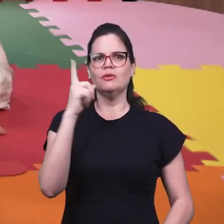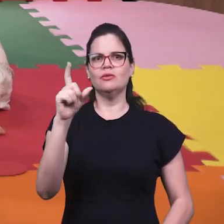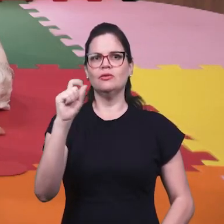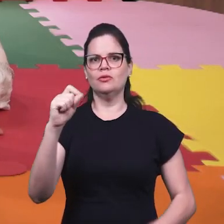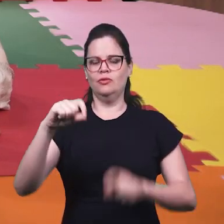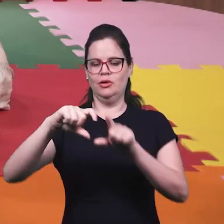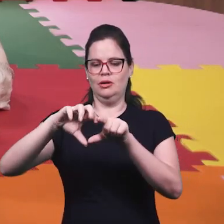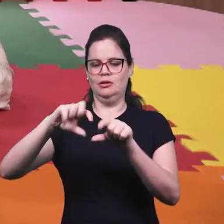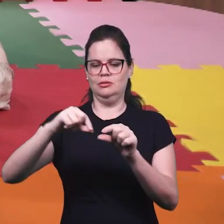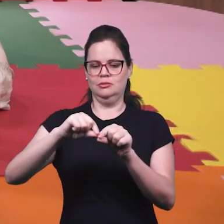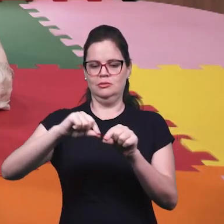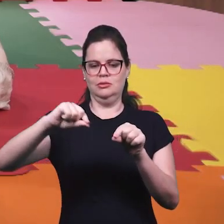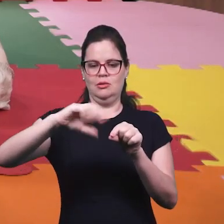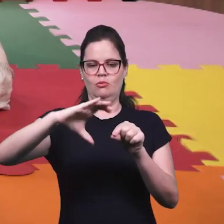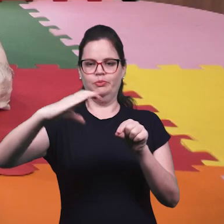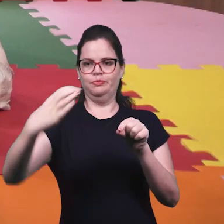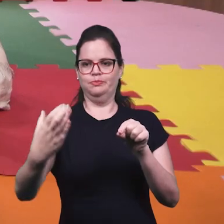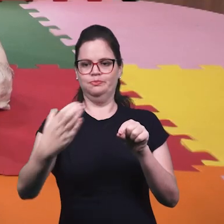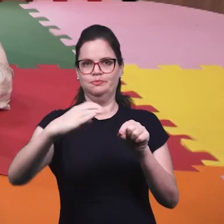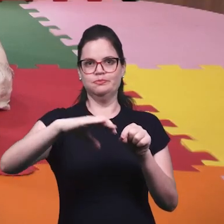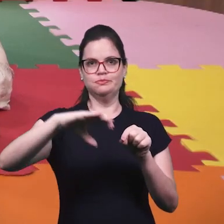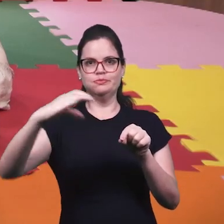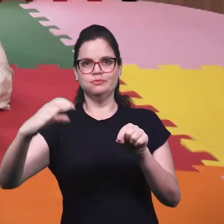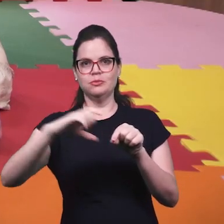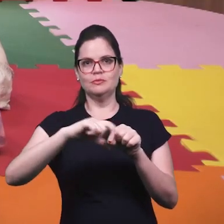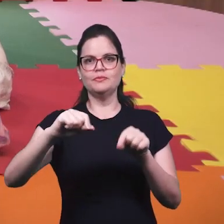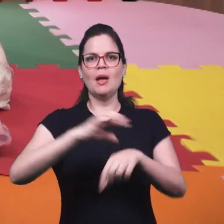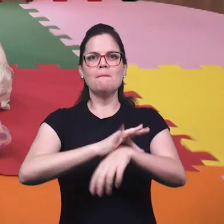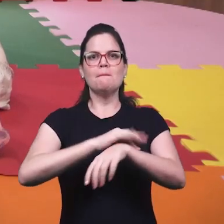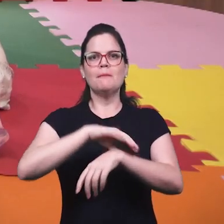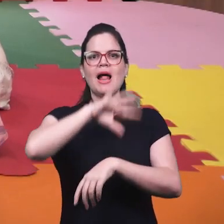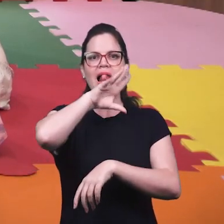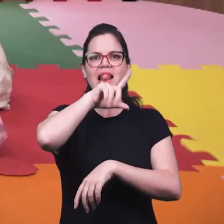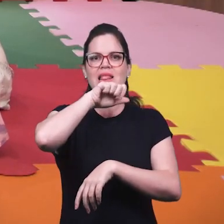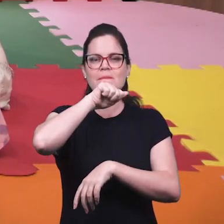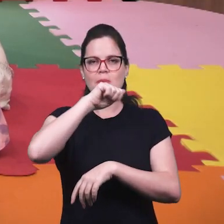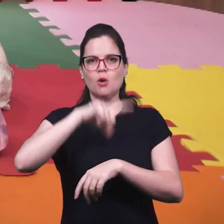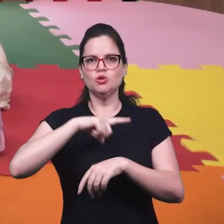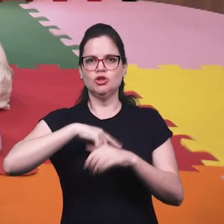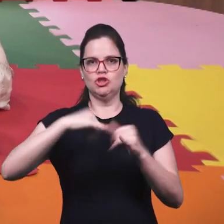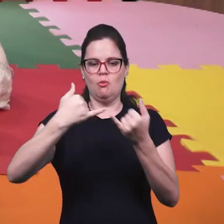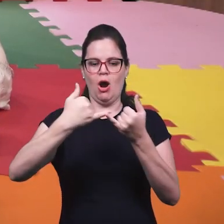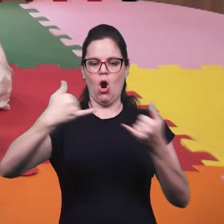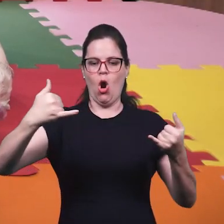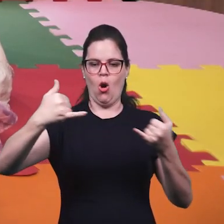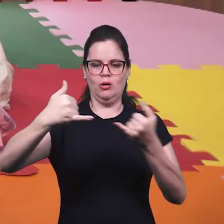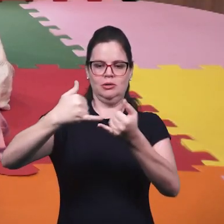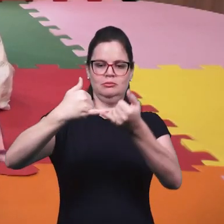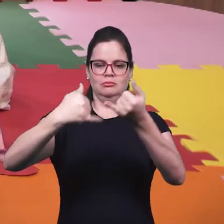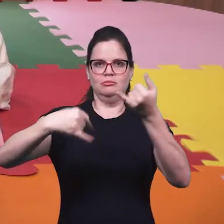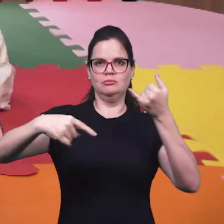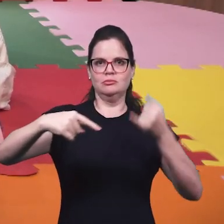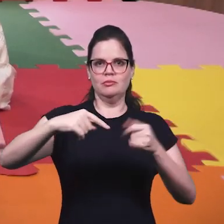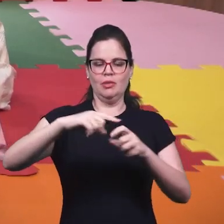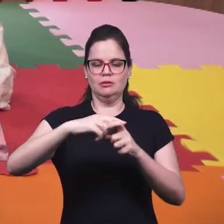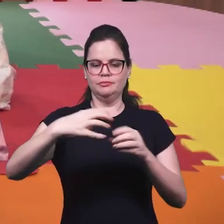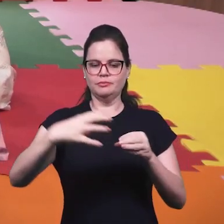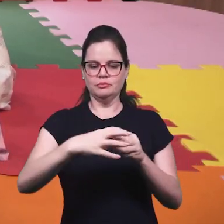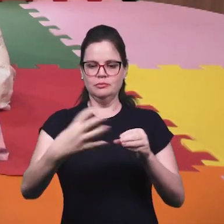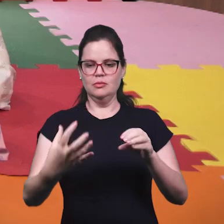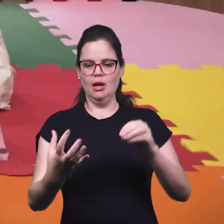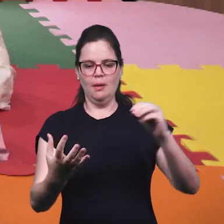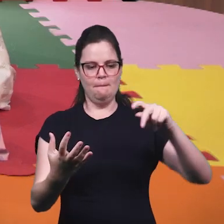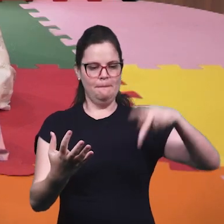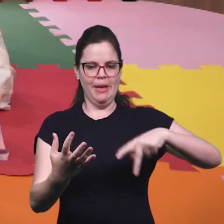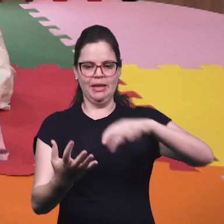muito usada. Ele era feito de pele de animal, tinha corda, eles colocavam a pedrinha, girava